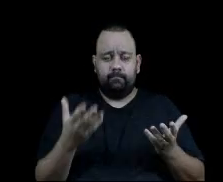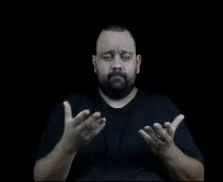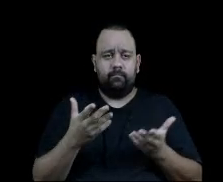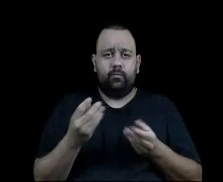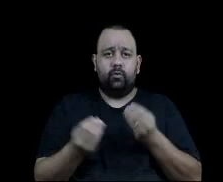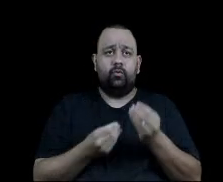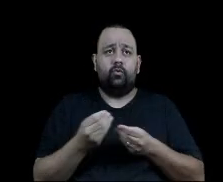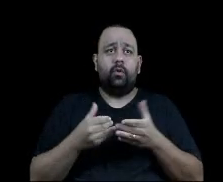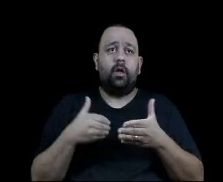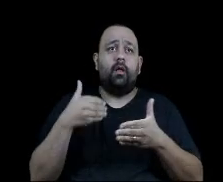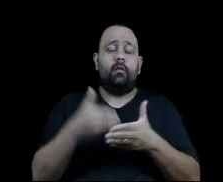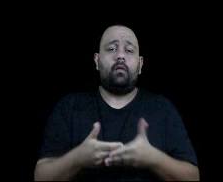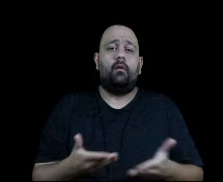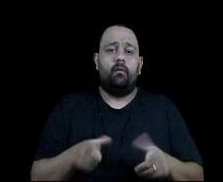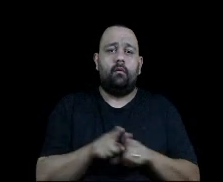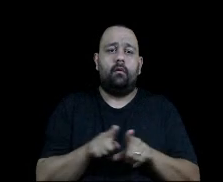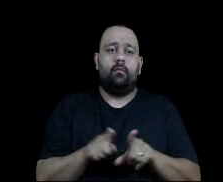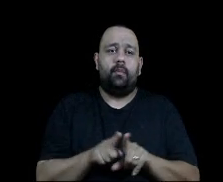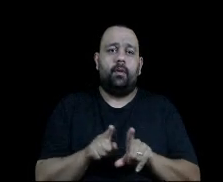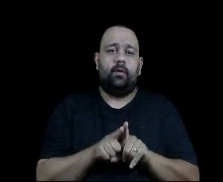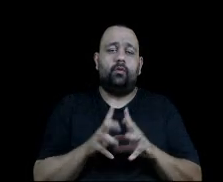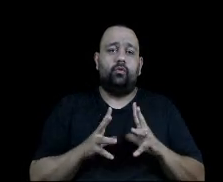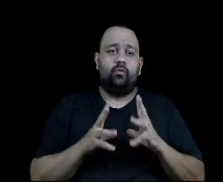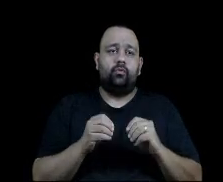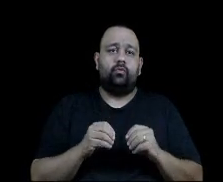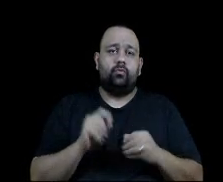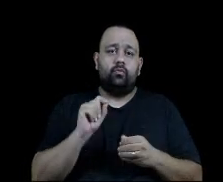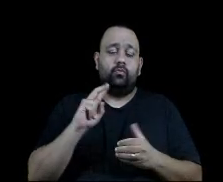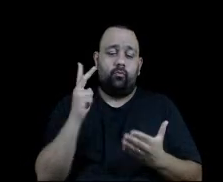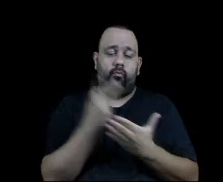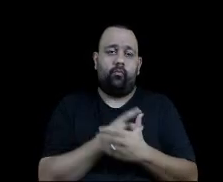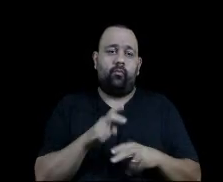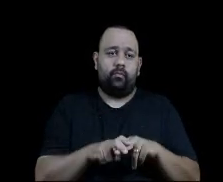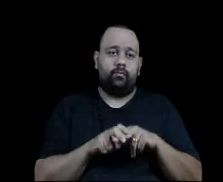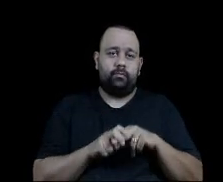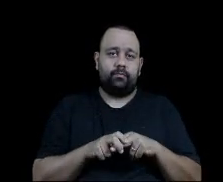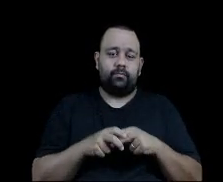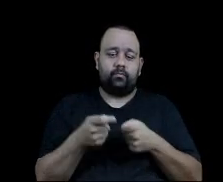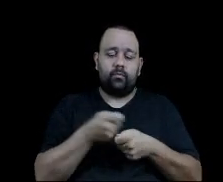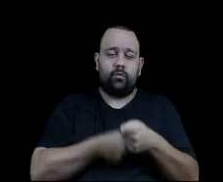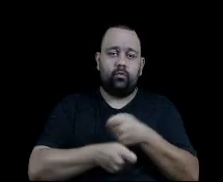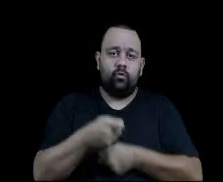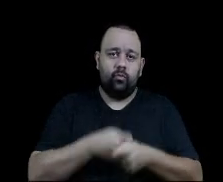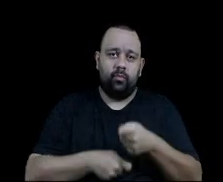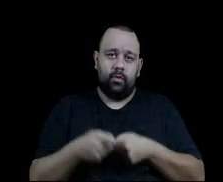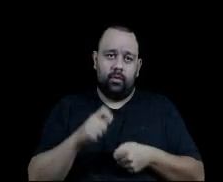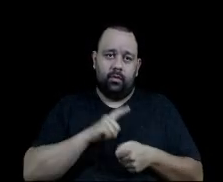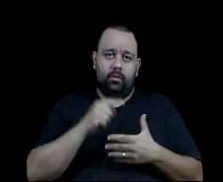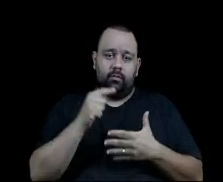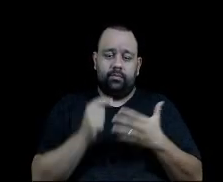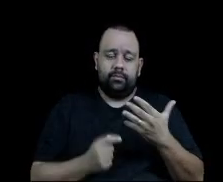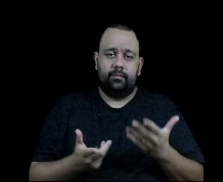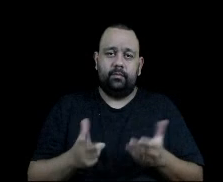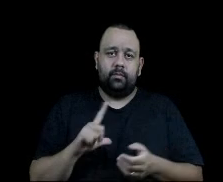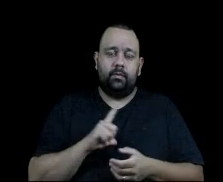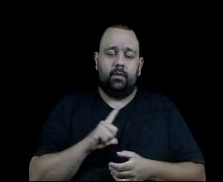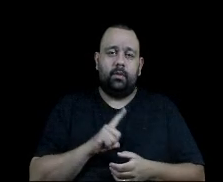a gente não sabe direito até quando vai os efeitos na